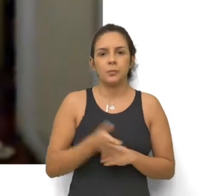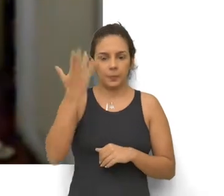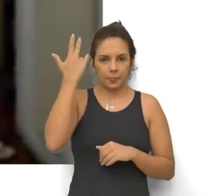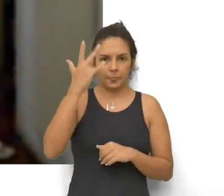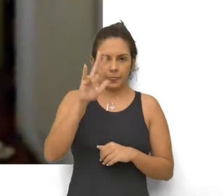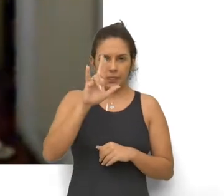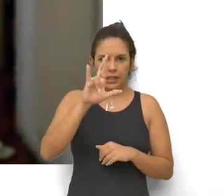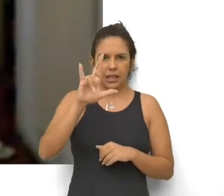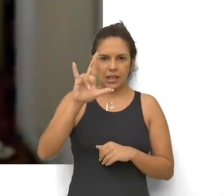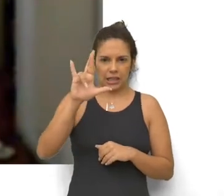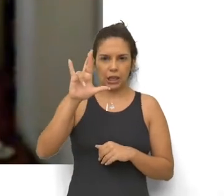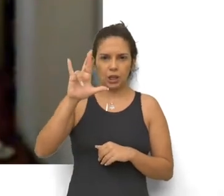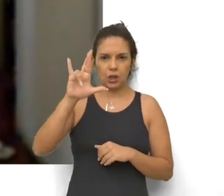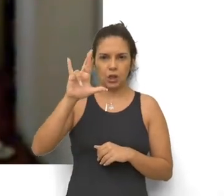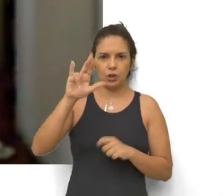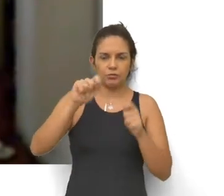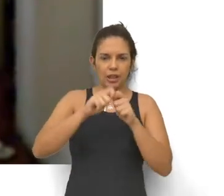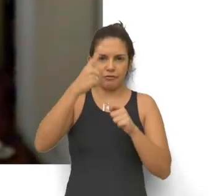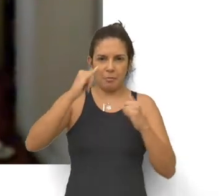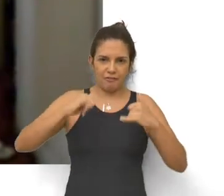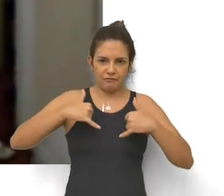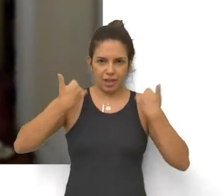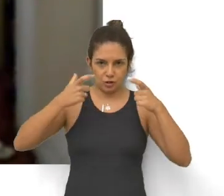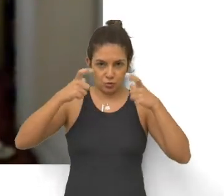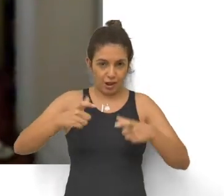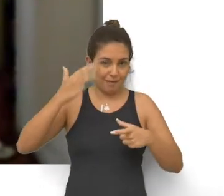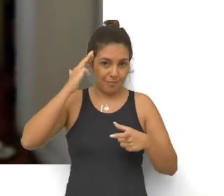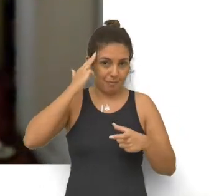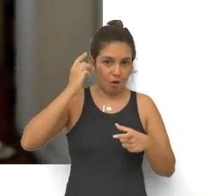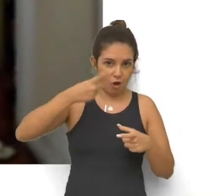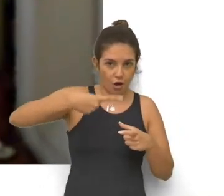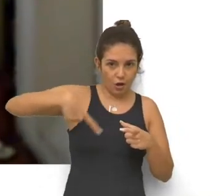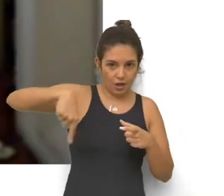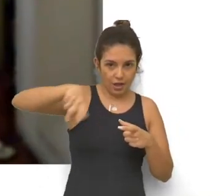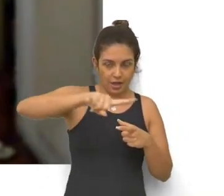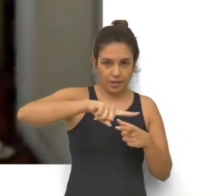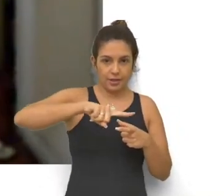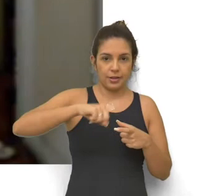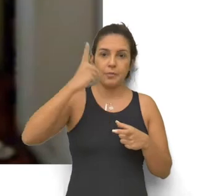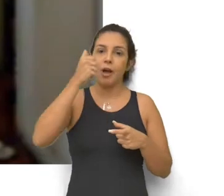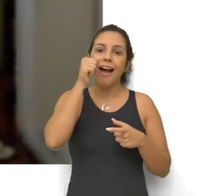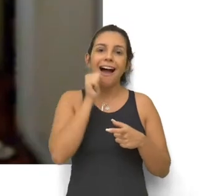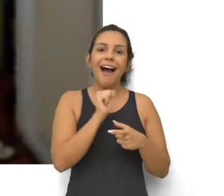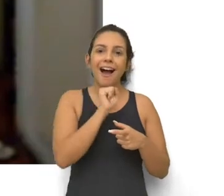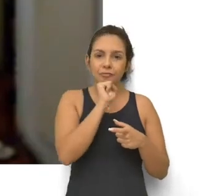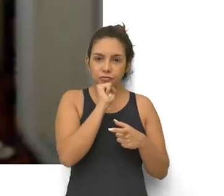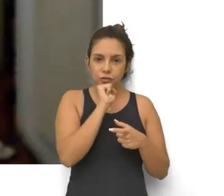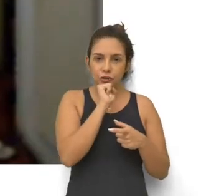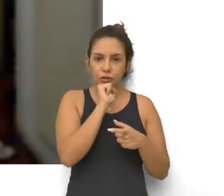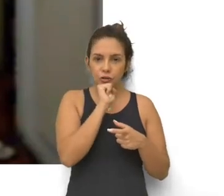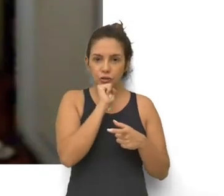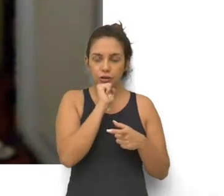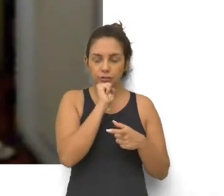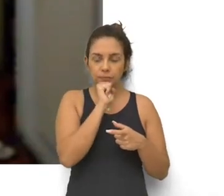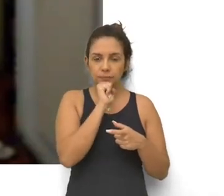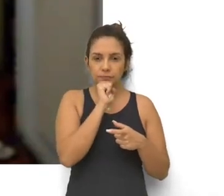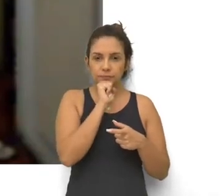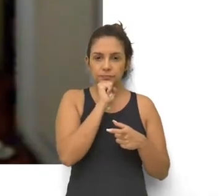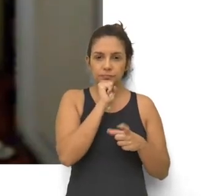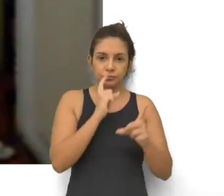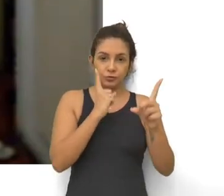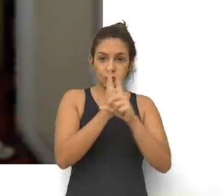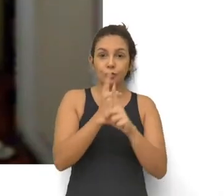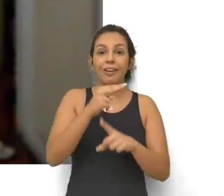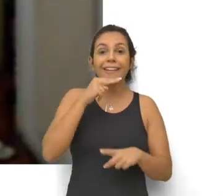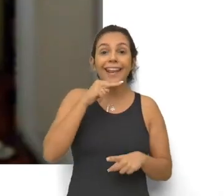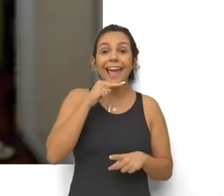festa num local de memória, porque uma dessas avós, que estava também exilada no Rio, amiga da Cecília, encontrou